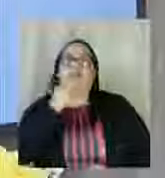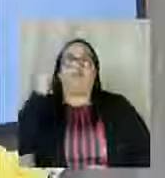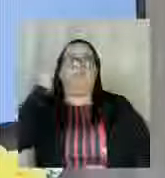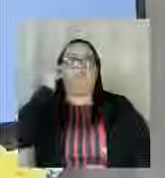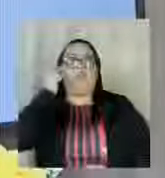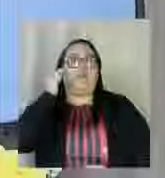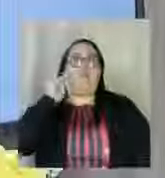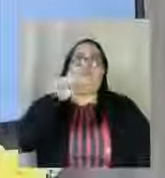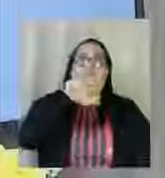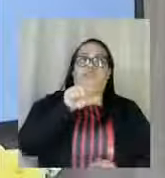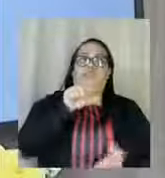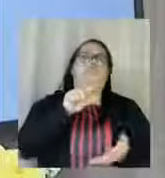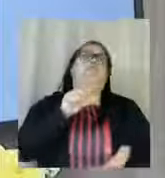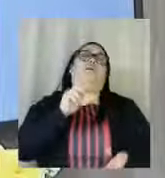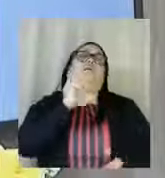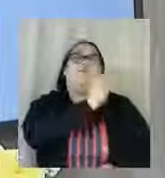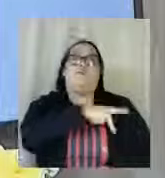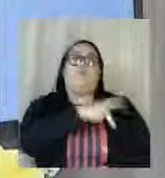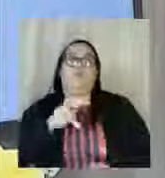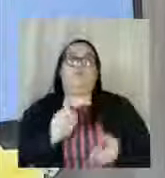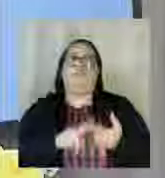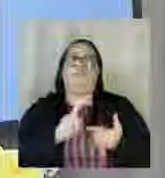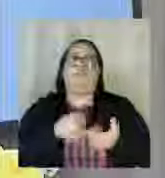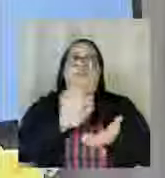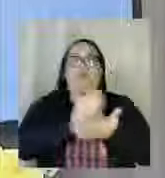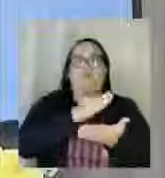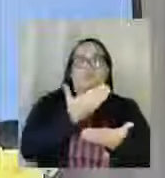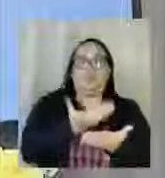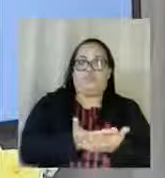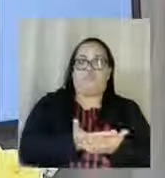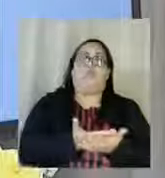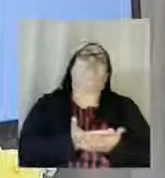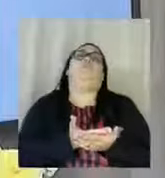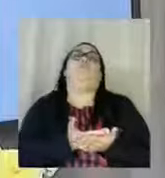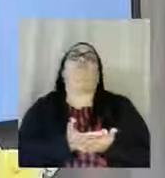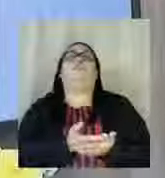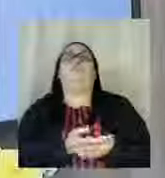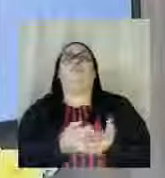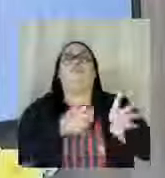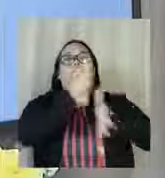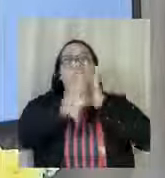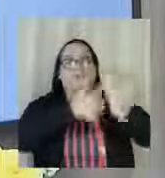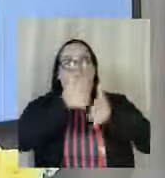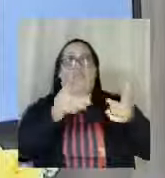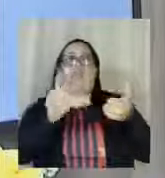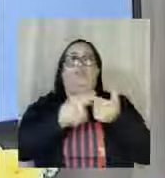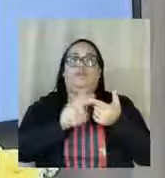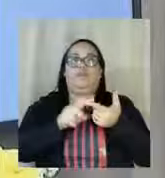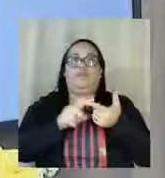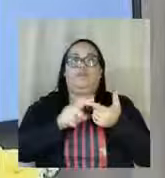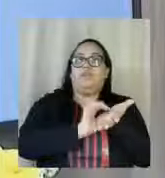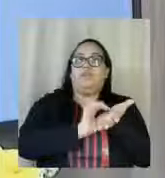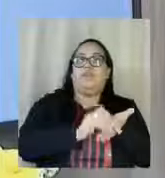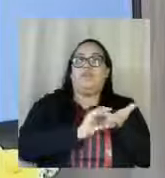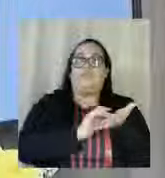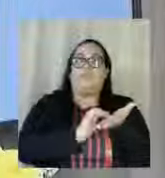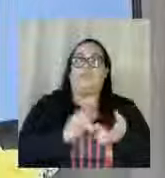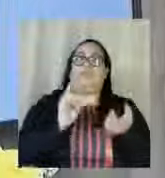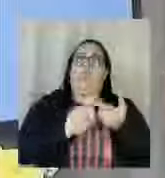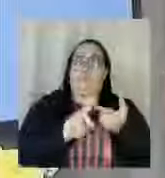é professora, intérprete Libras e professora, intérprete Braille também, não é? Que é um outro universo, que é braillista, não é